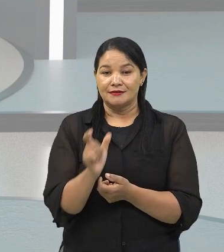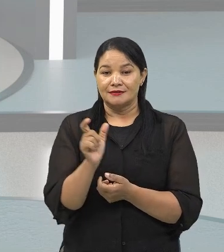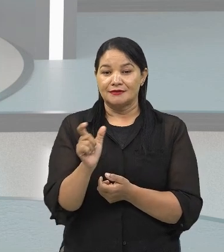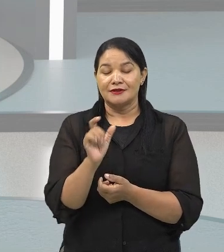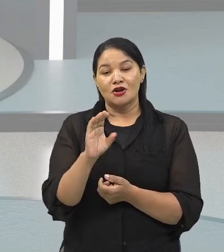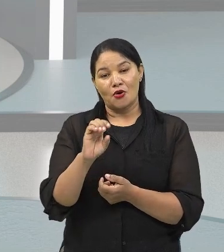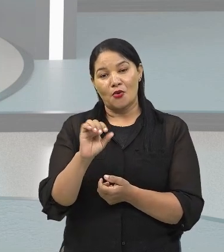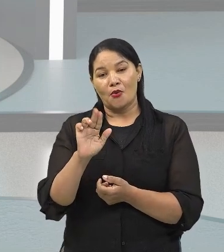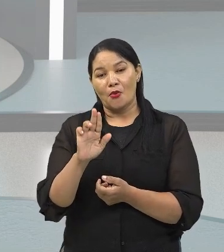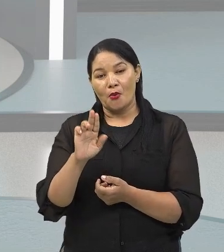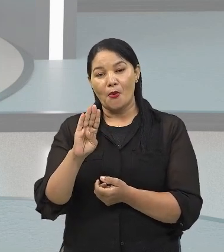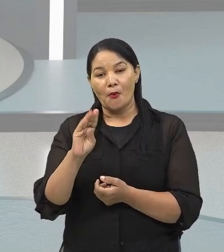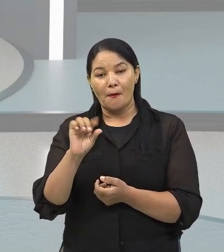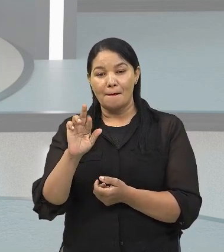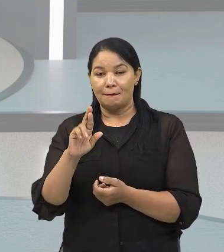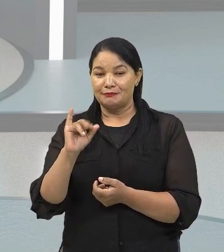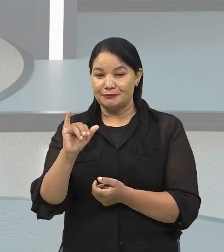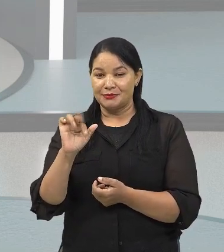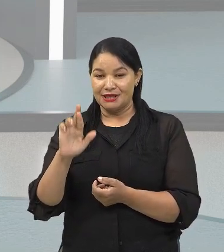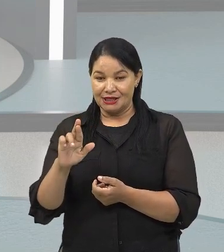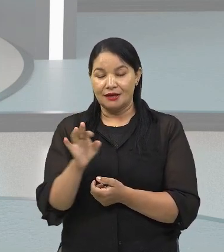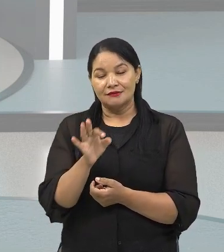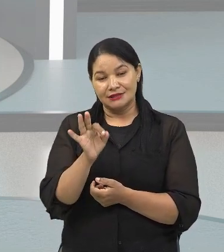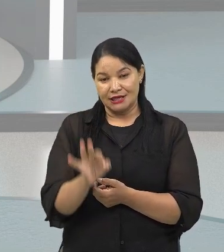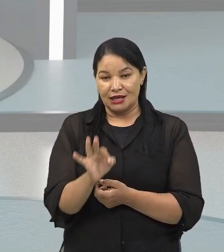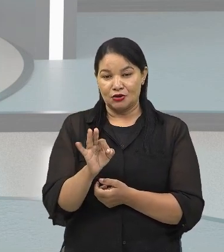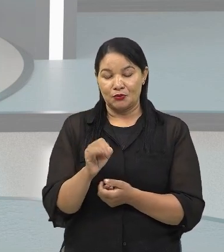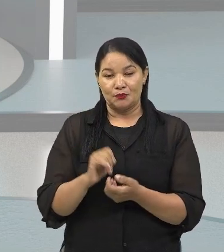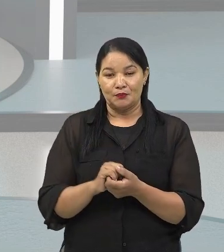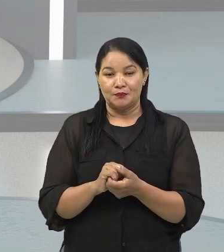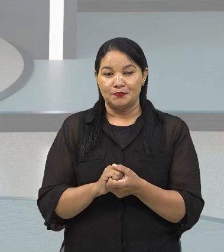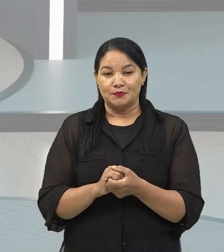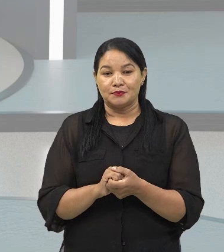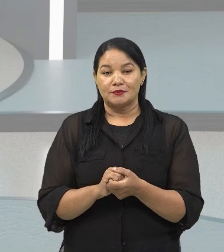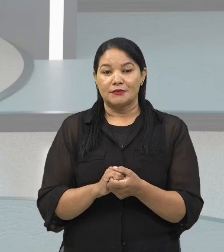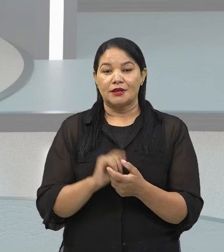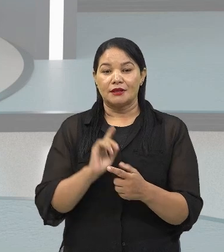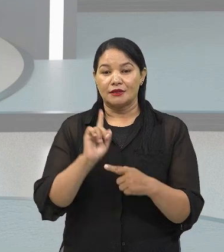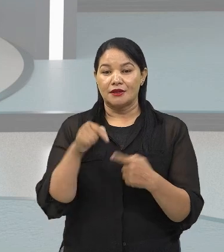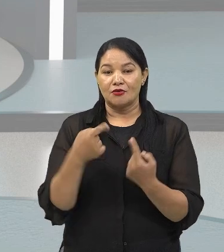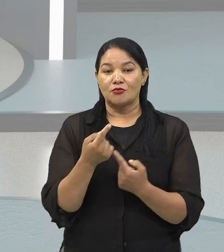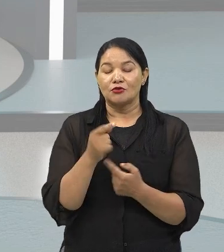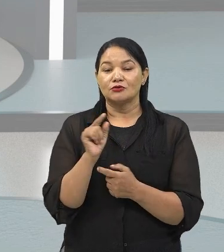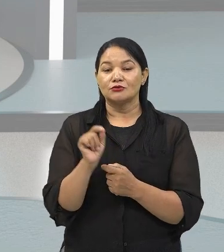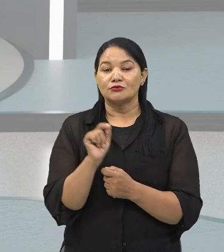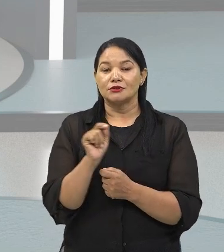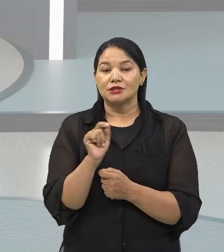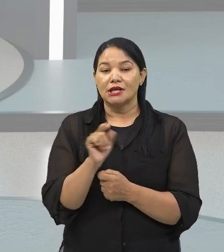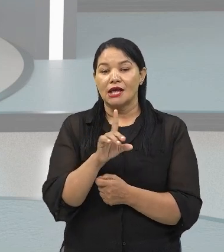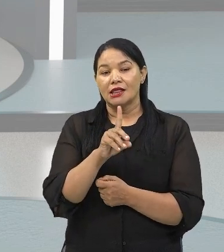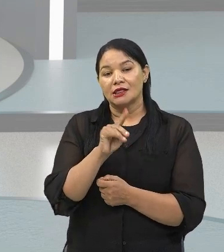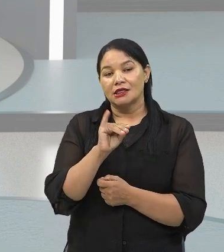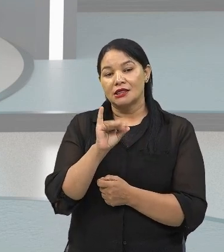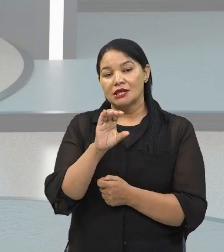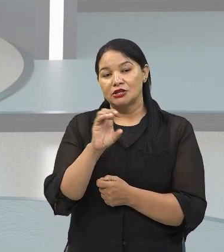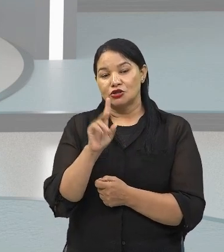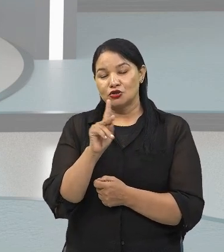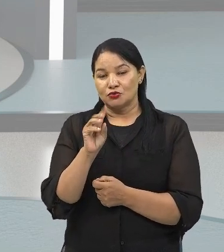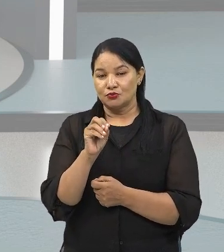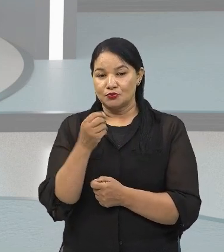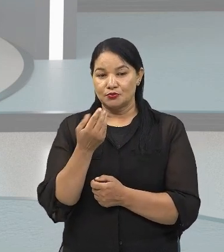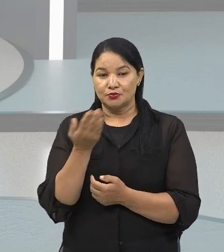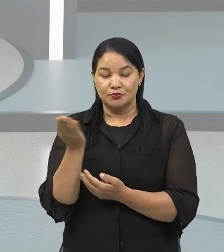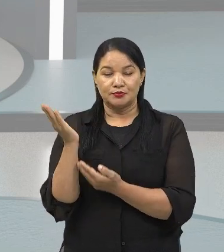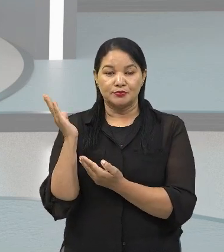isso, tá? Nem na nossa língua. Cubierto. Depois nós temos o particípio, olha aí, dicho. Dicho,